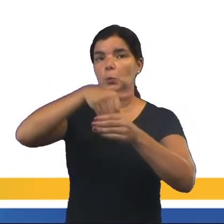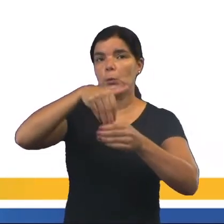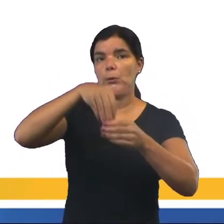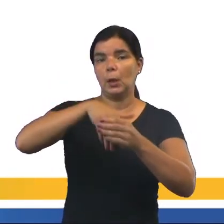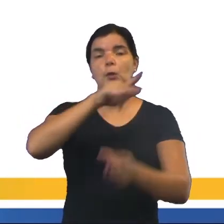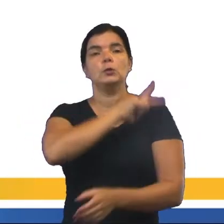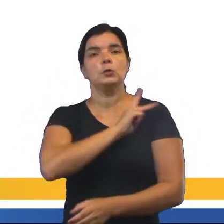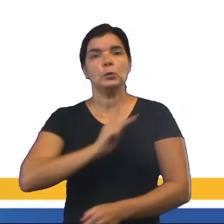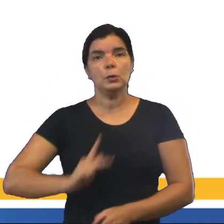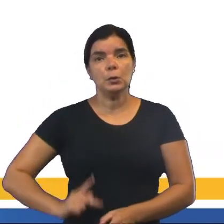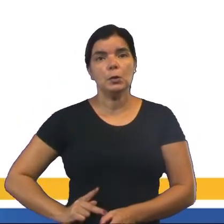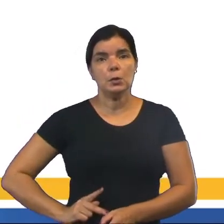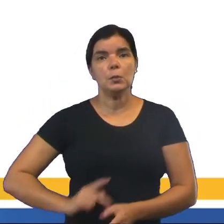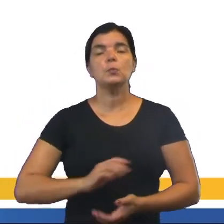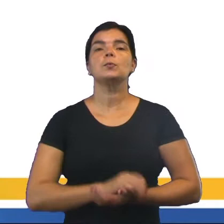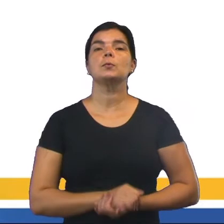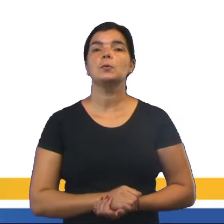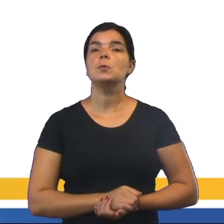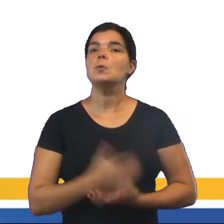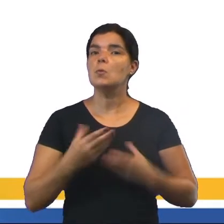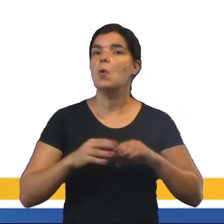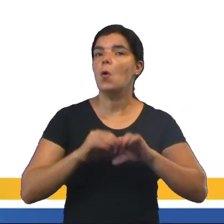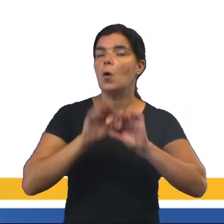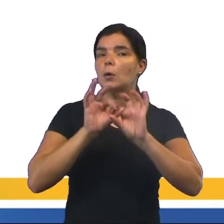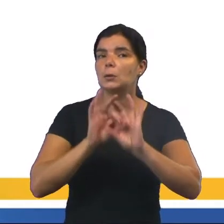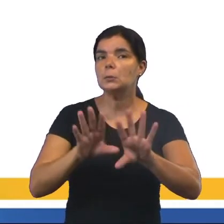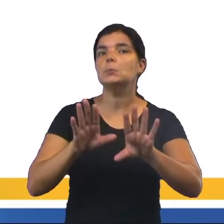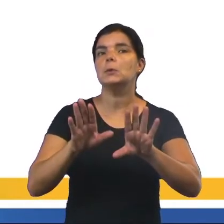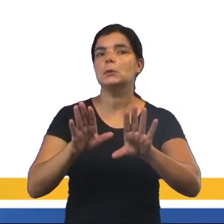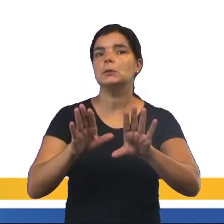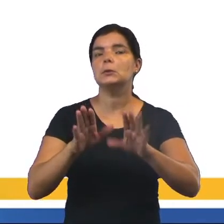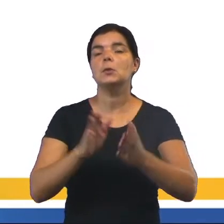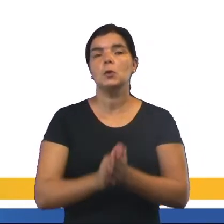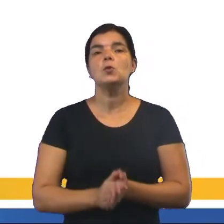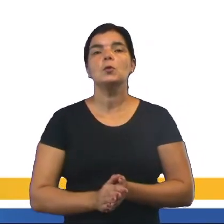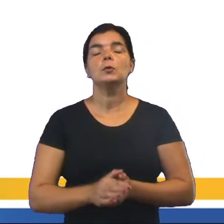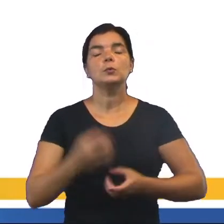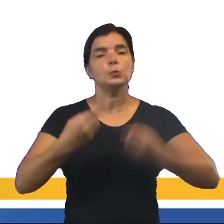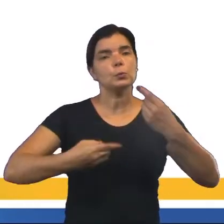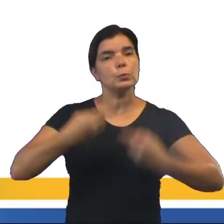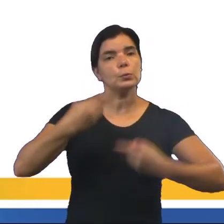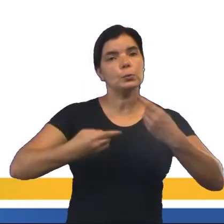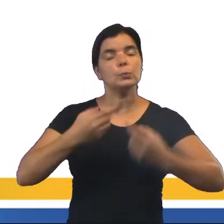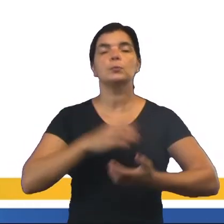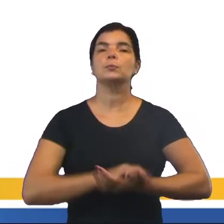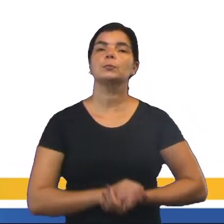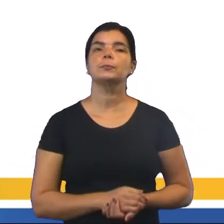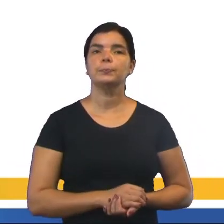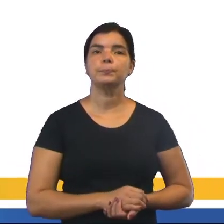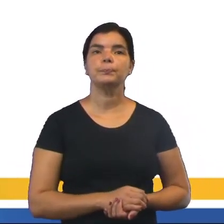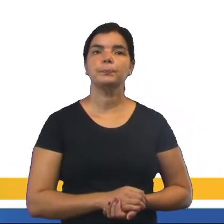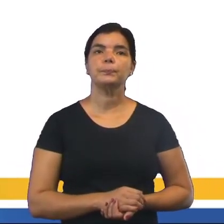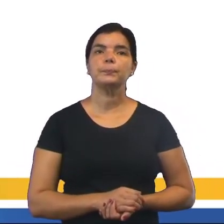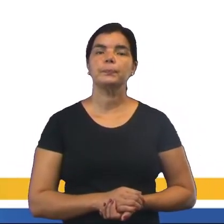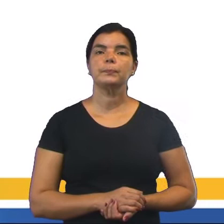eleições presidenciais e concedeu anistia para ampla a todos os condenados